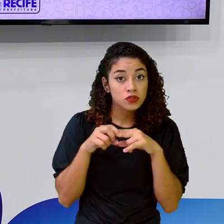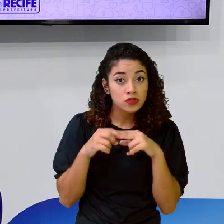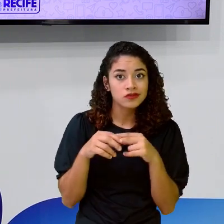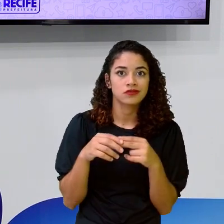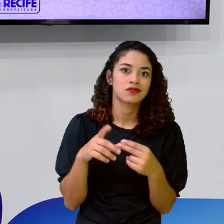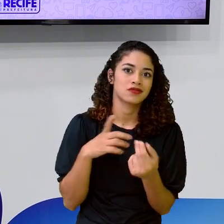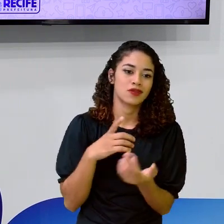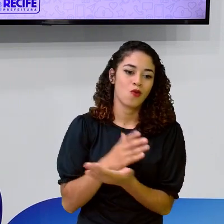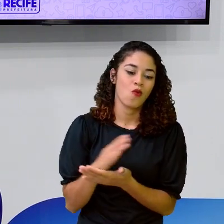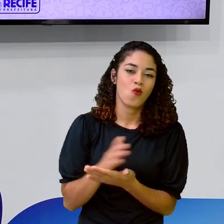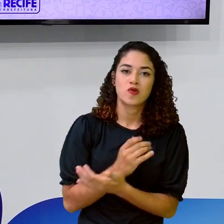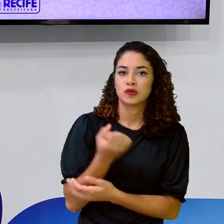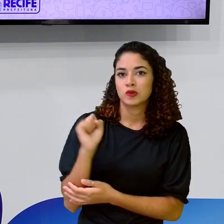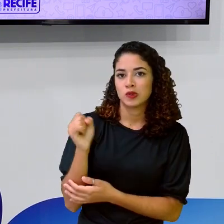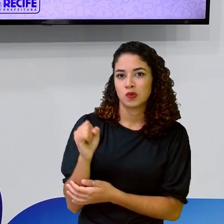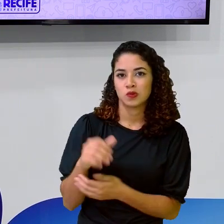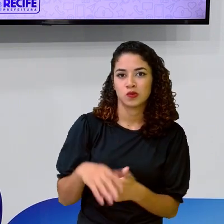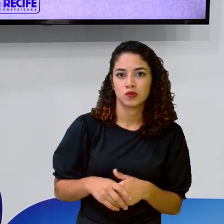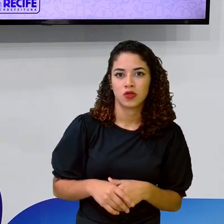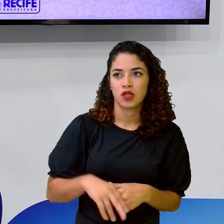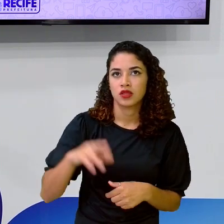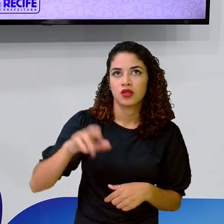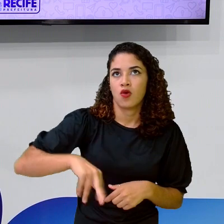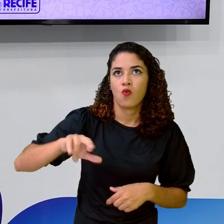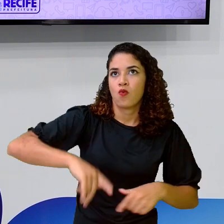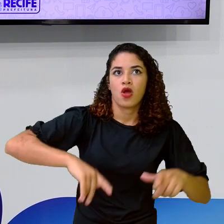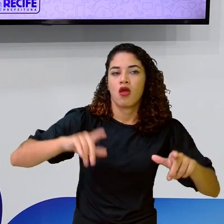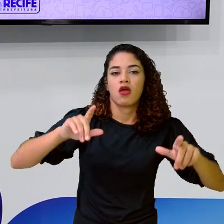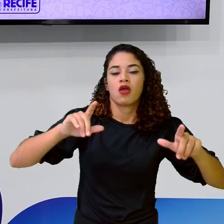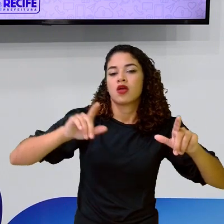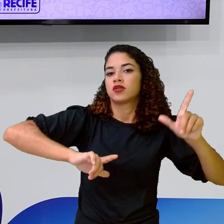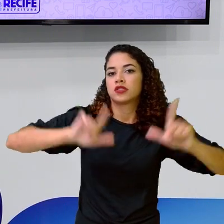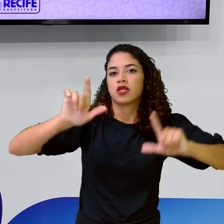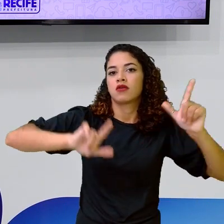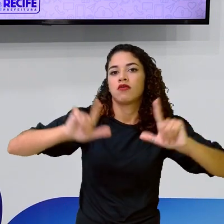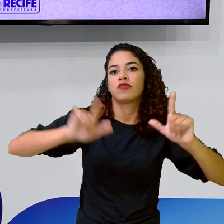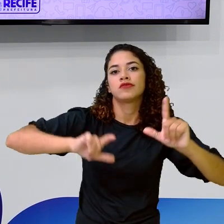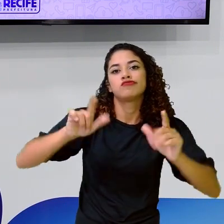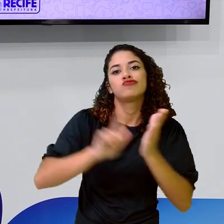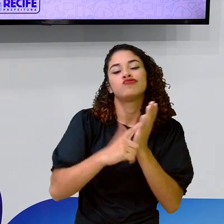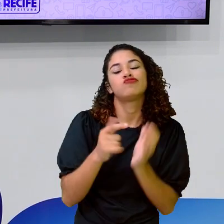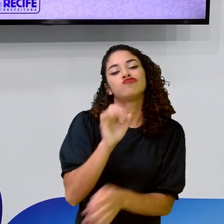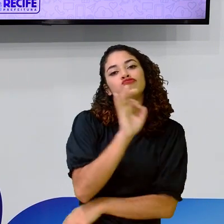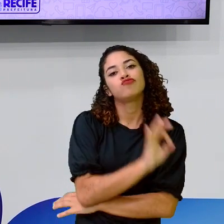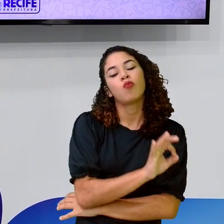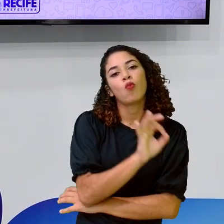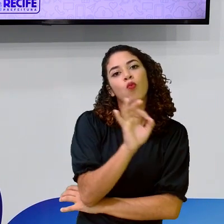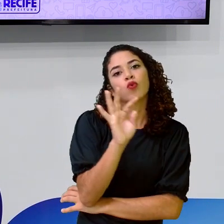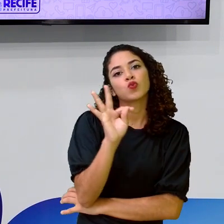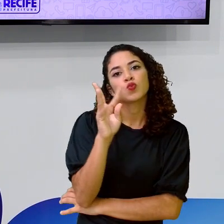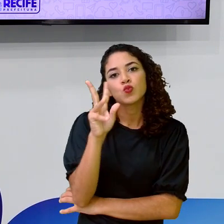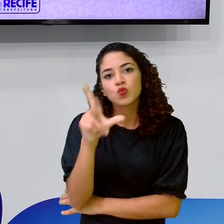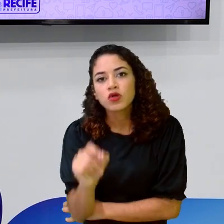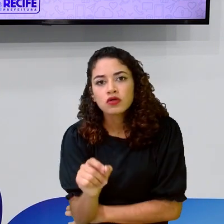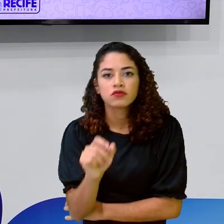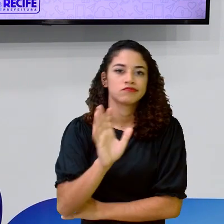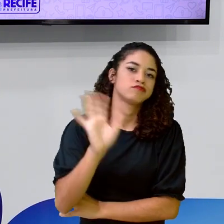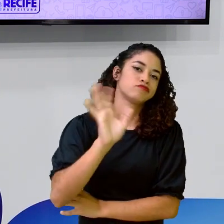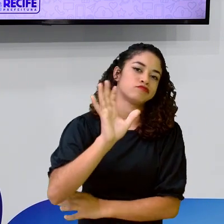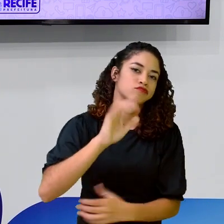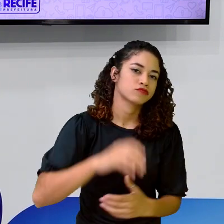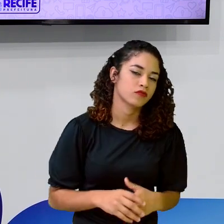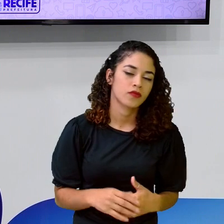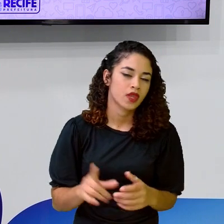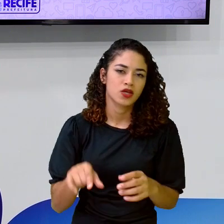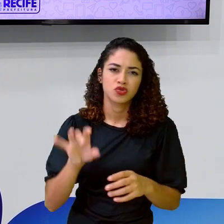alguns segundos, dura aí um segundo, não é o telejornal inteiro, é só, um momento, para se passar uma informação importante, algo